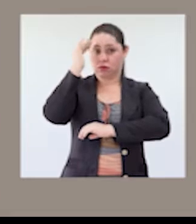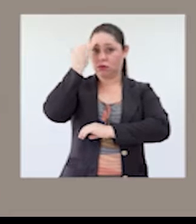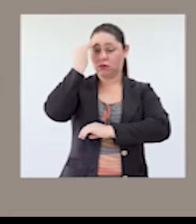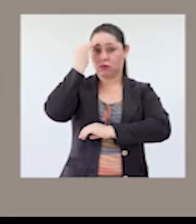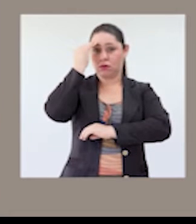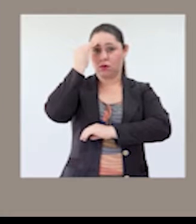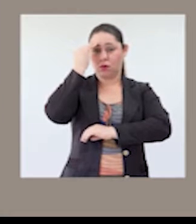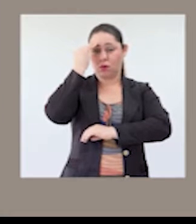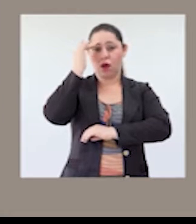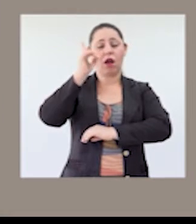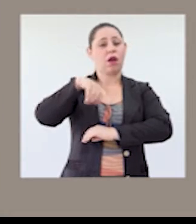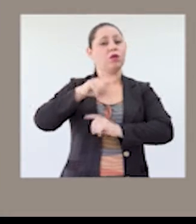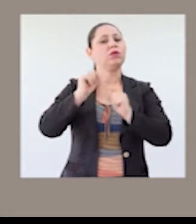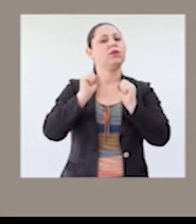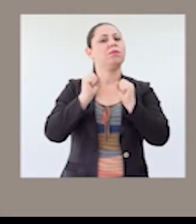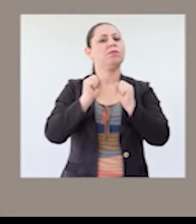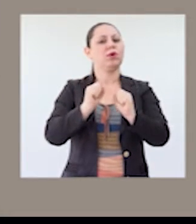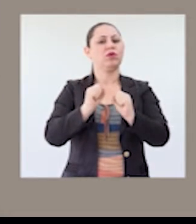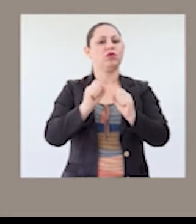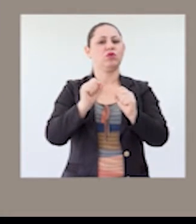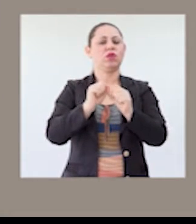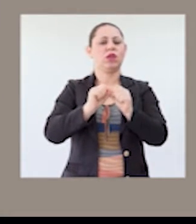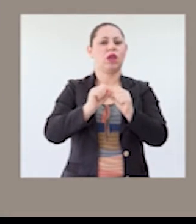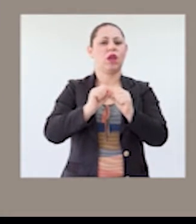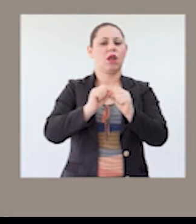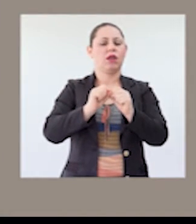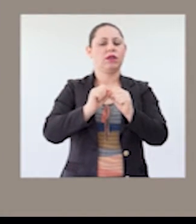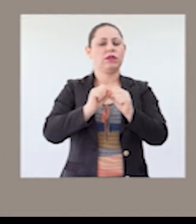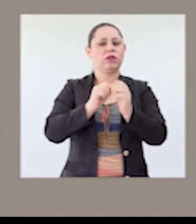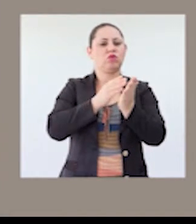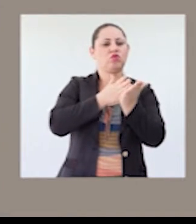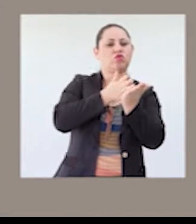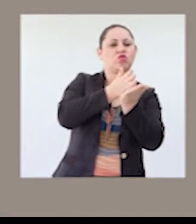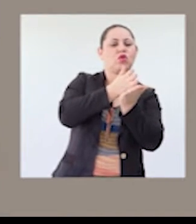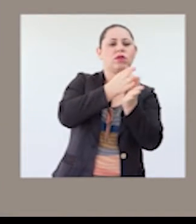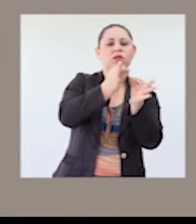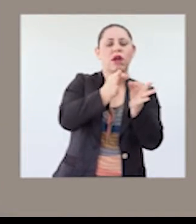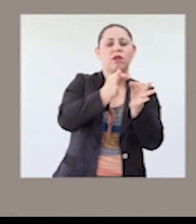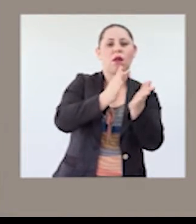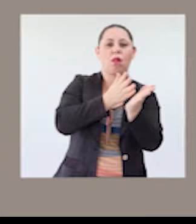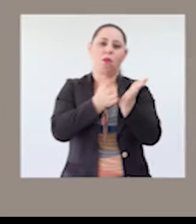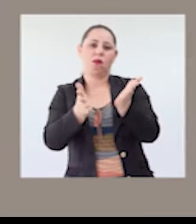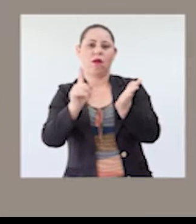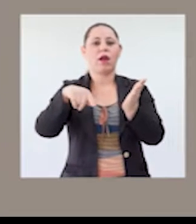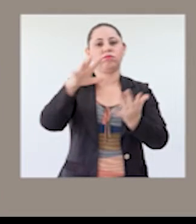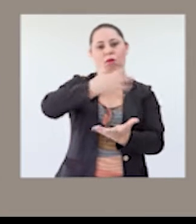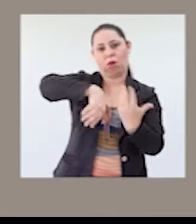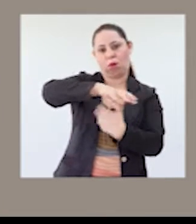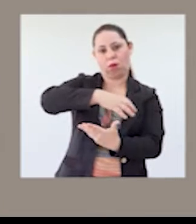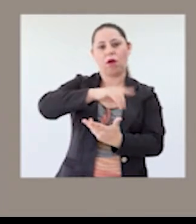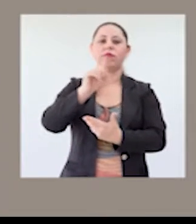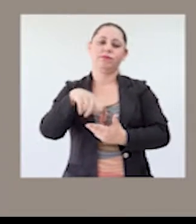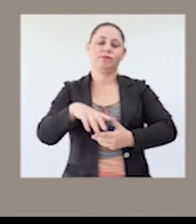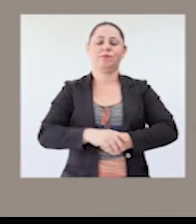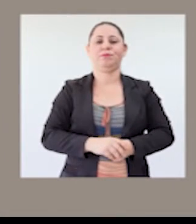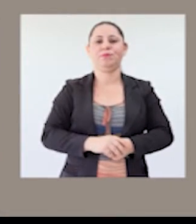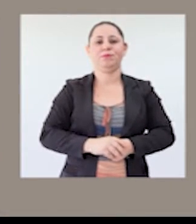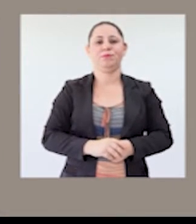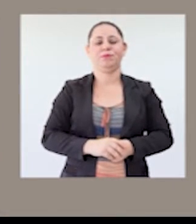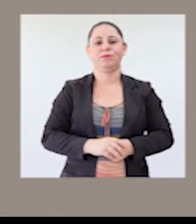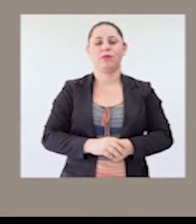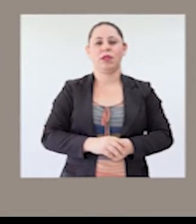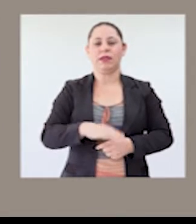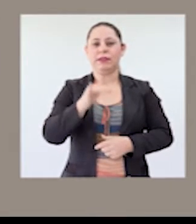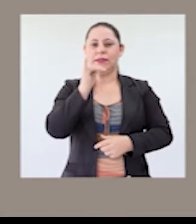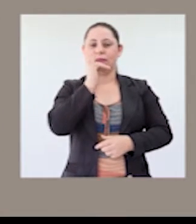entendeu? Então, tudo aquilo que foge, que extrapola a normalidade, pode caracterizar a desordem, né? Então, assim,